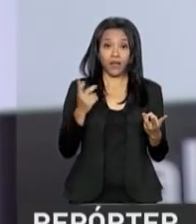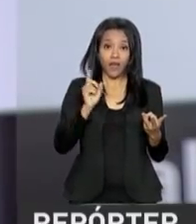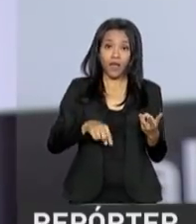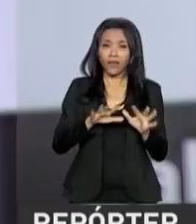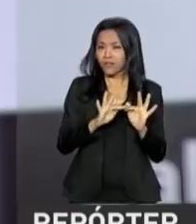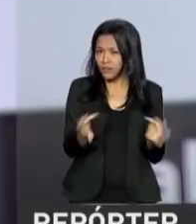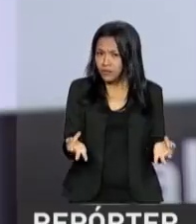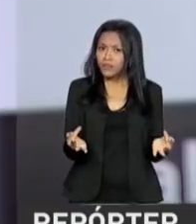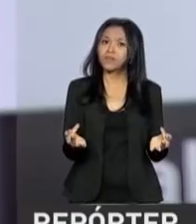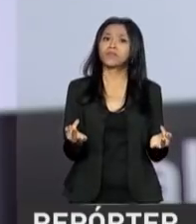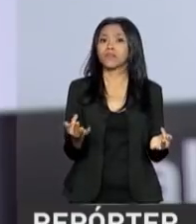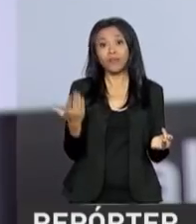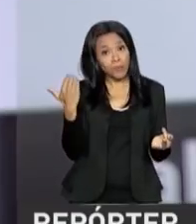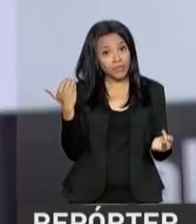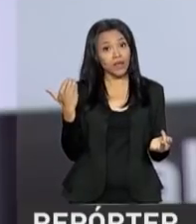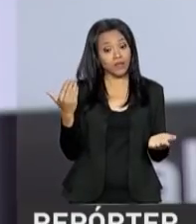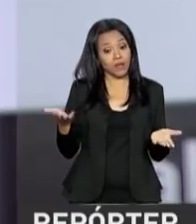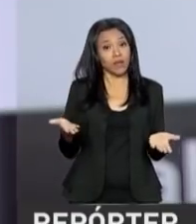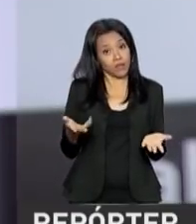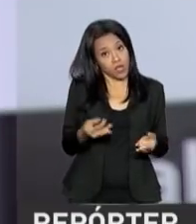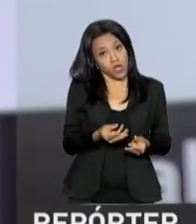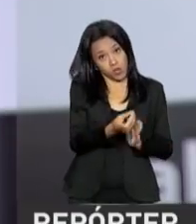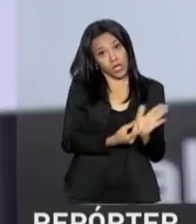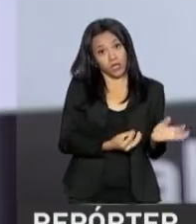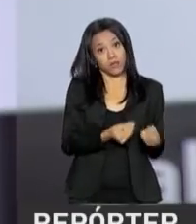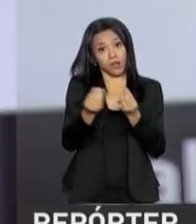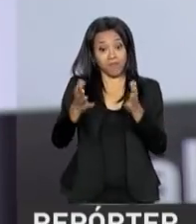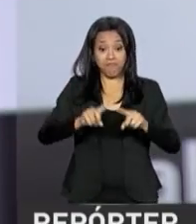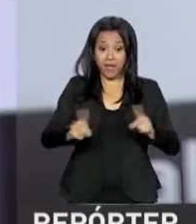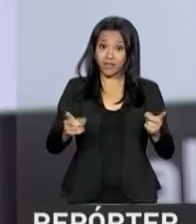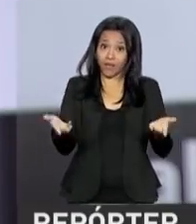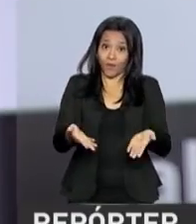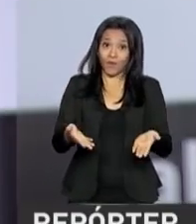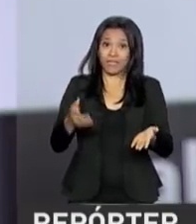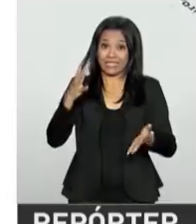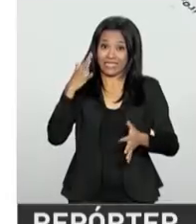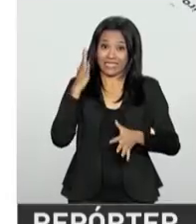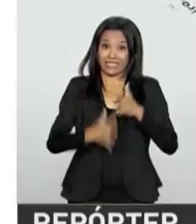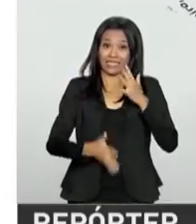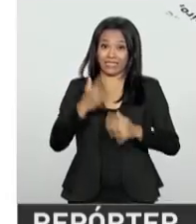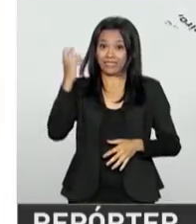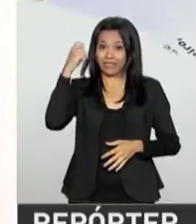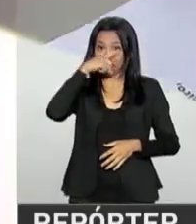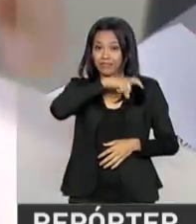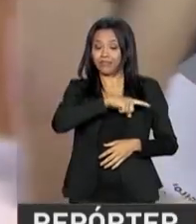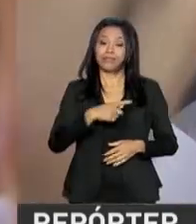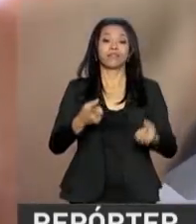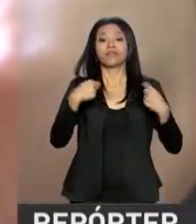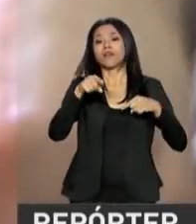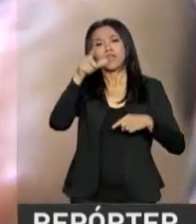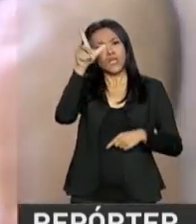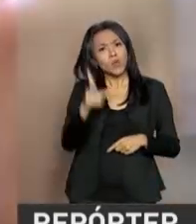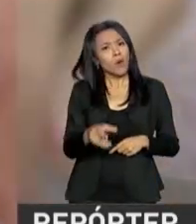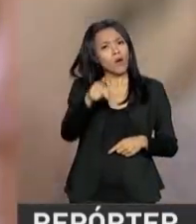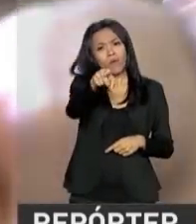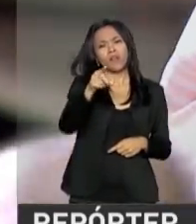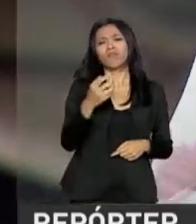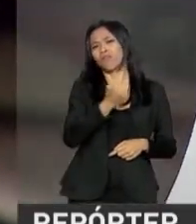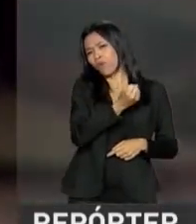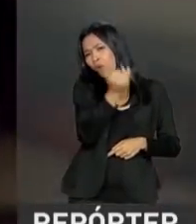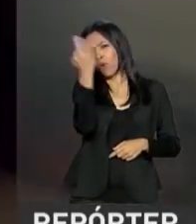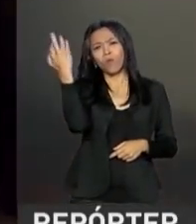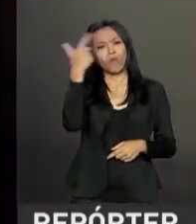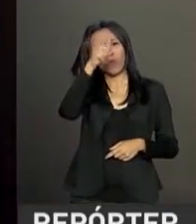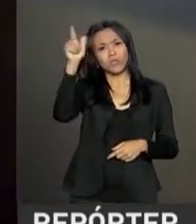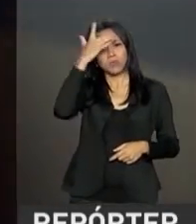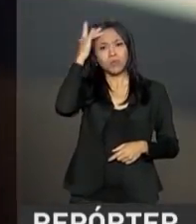que a simples ela simples eu mandava mas agora complicou assim como eu são muitos contribuintes ainda não